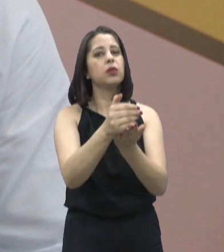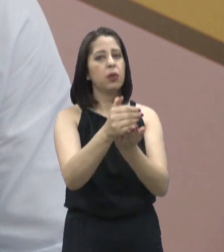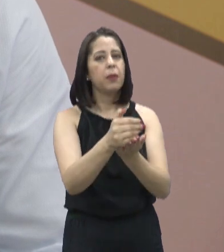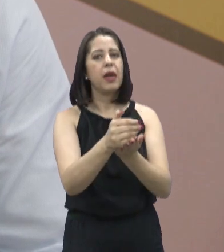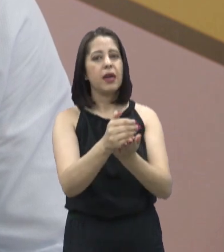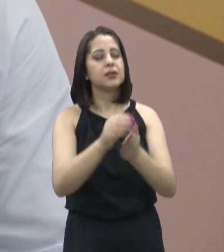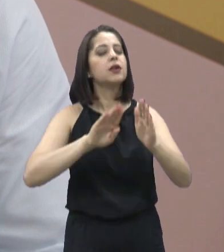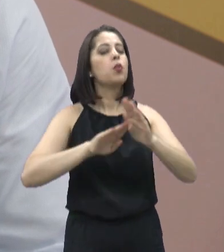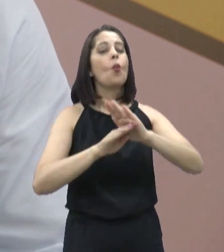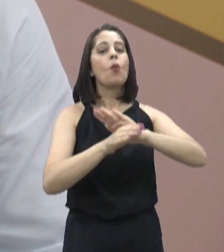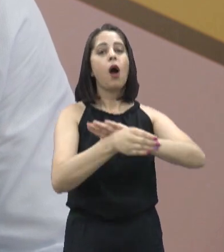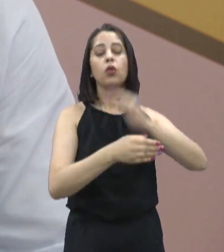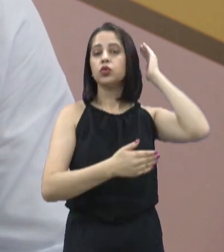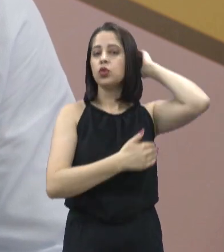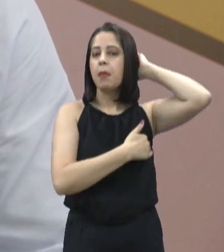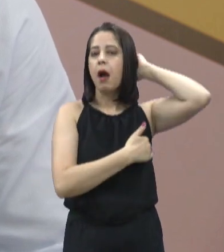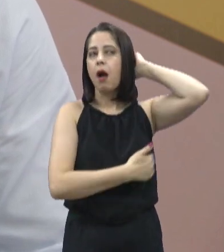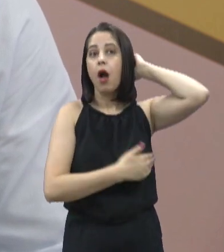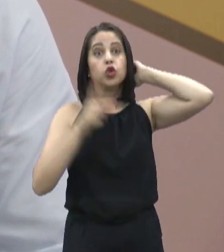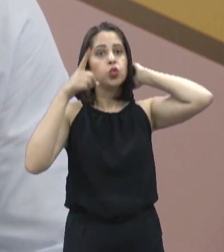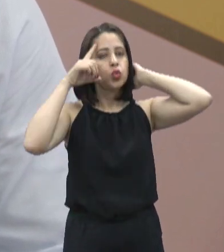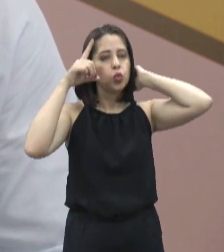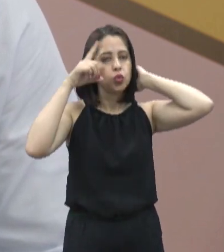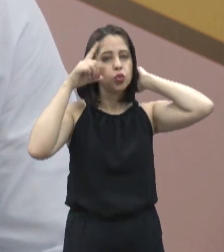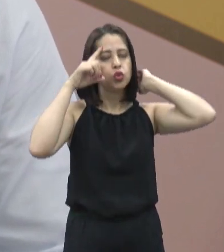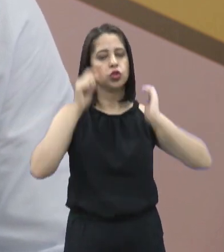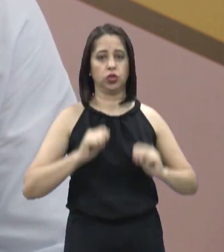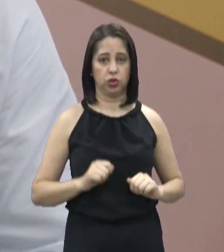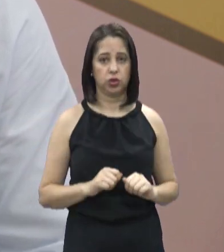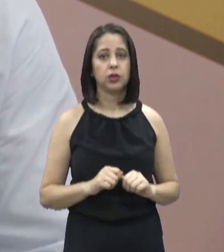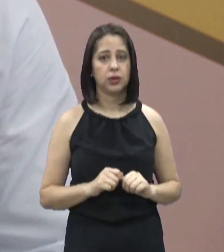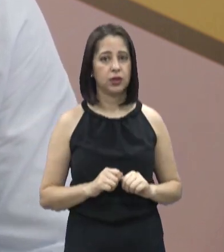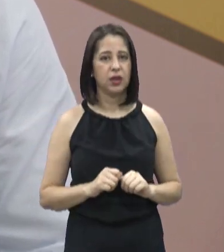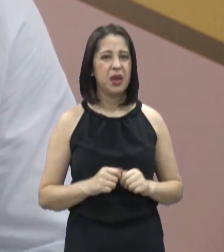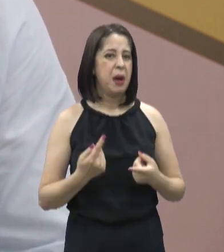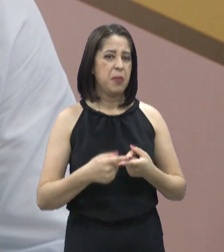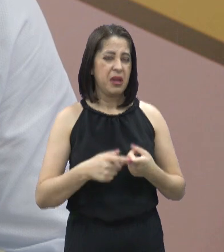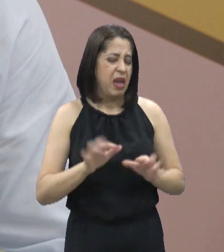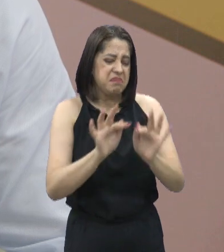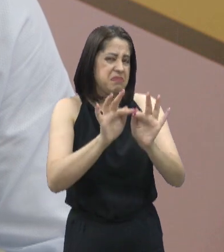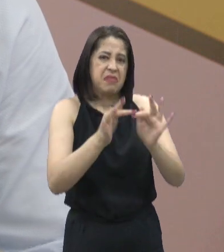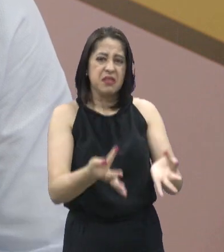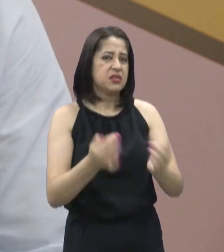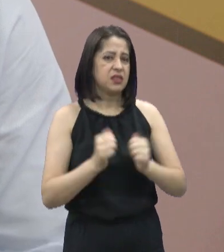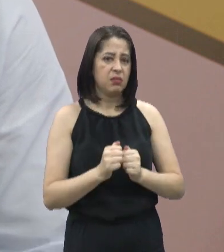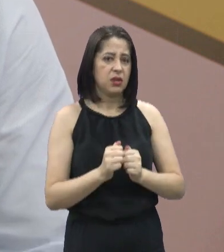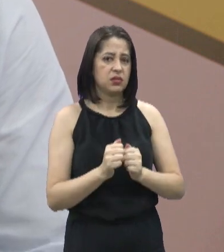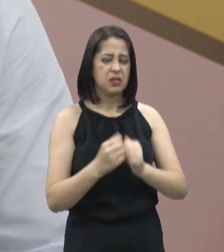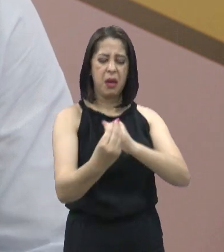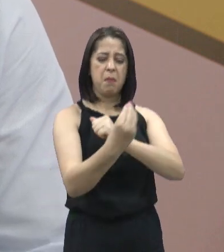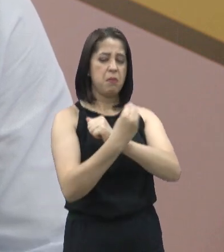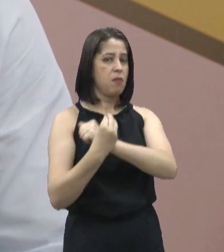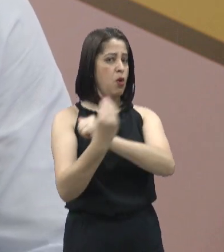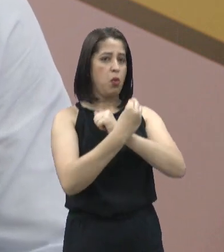criar esse hábito, né? Criar uma rotina. Não é nada invasivo, né? Vai ser um cuidado que a mulher vai ter no